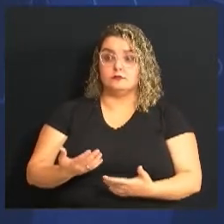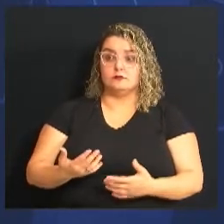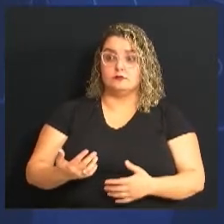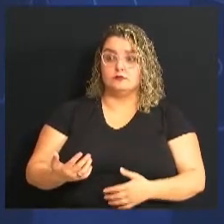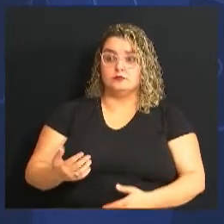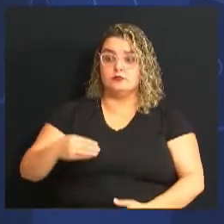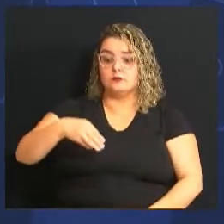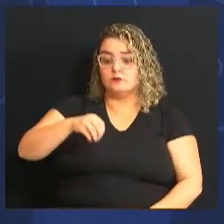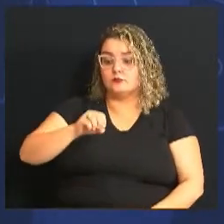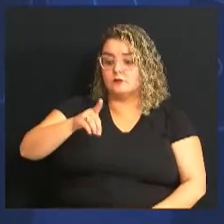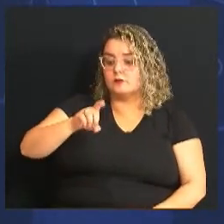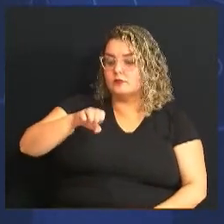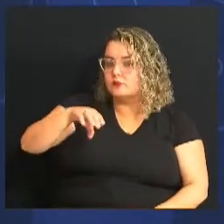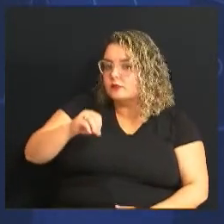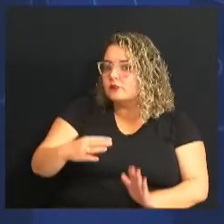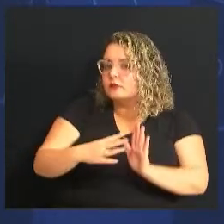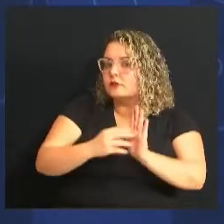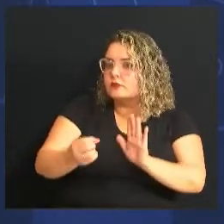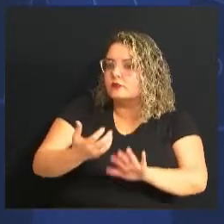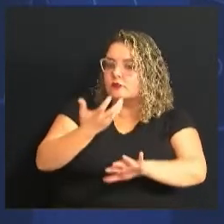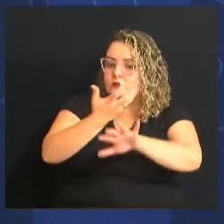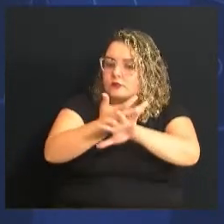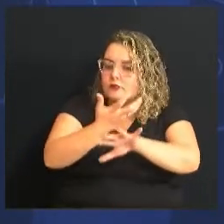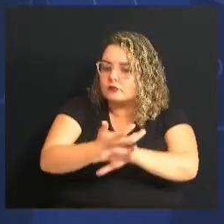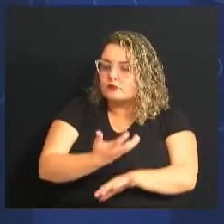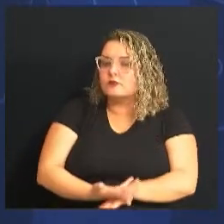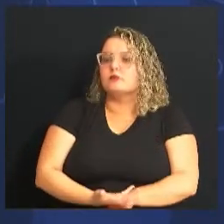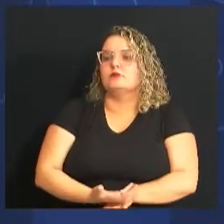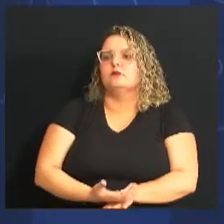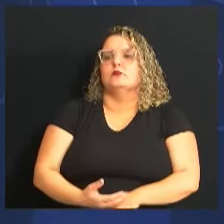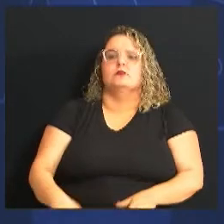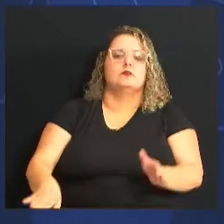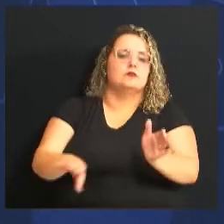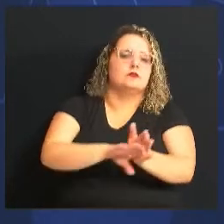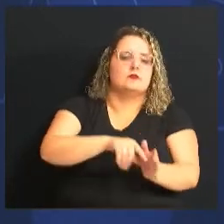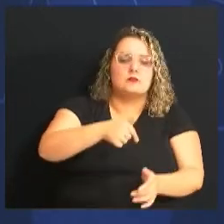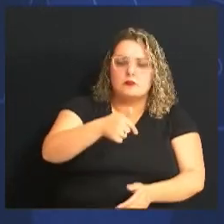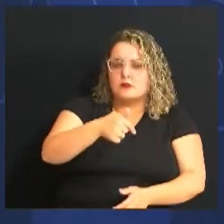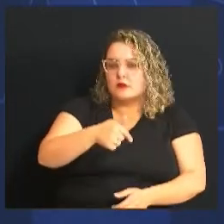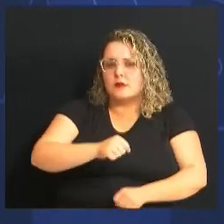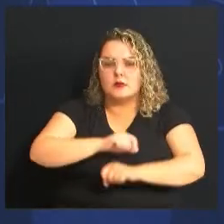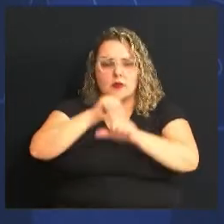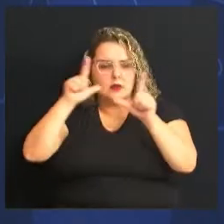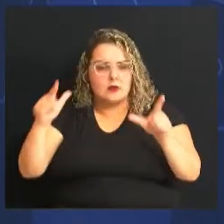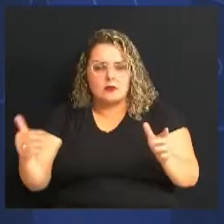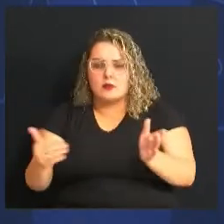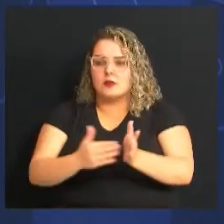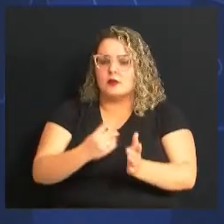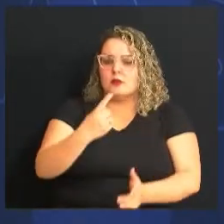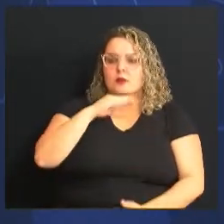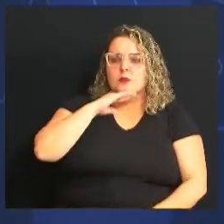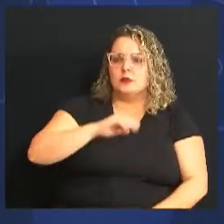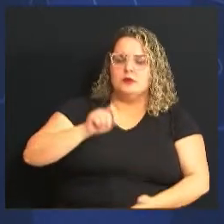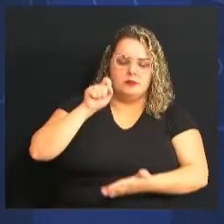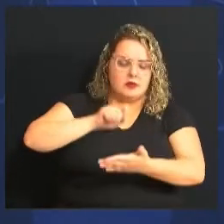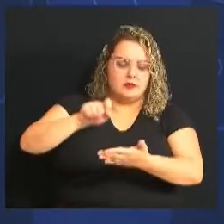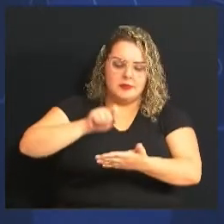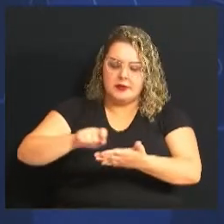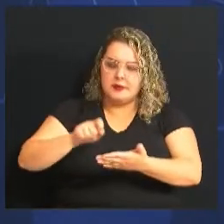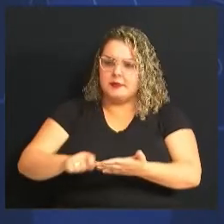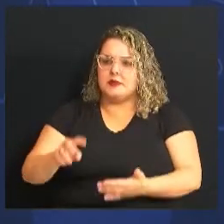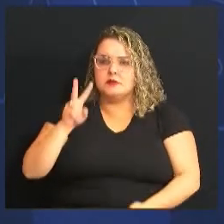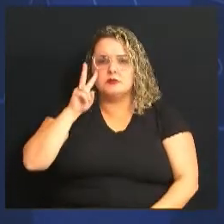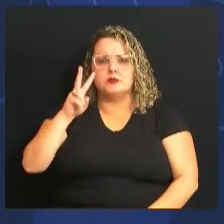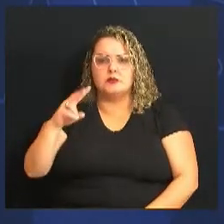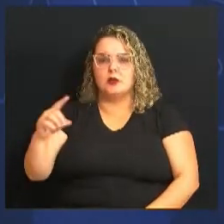grade curricular, de entrar às 7 horas da manhã, sair 1h da tarde, o aluno fica na sala de aula, anotando no caderno, ouvindo o professor